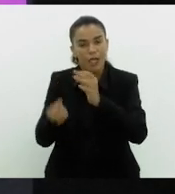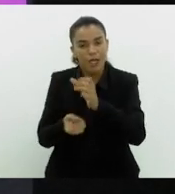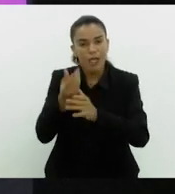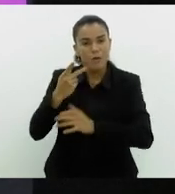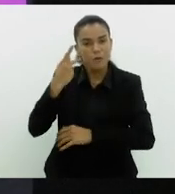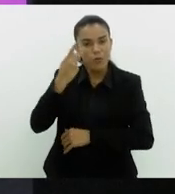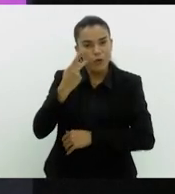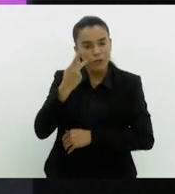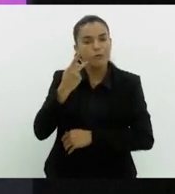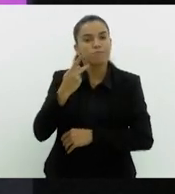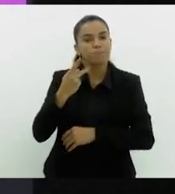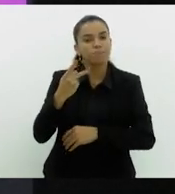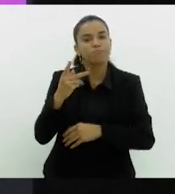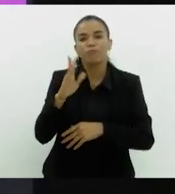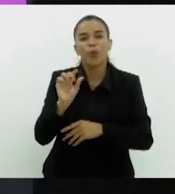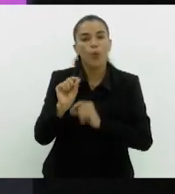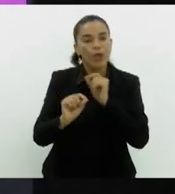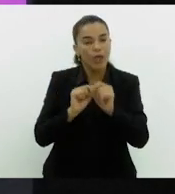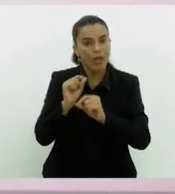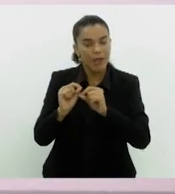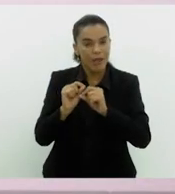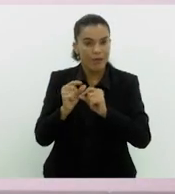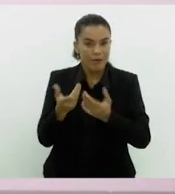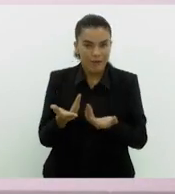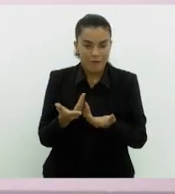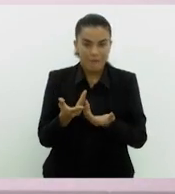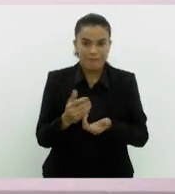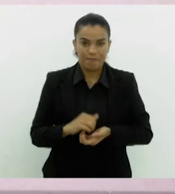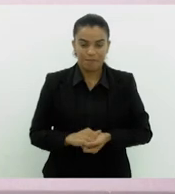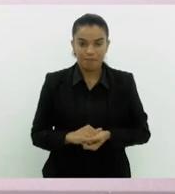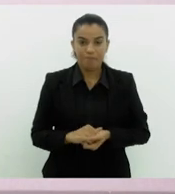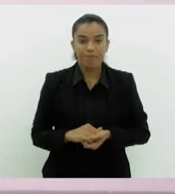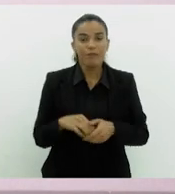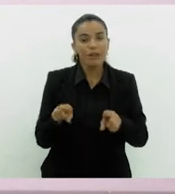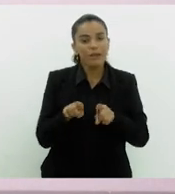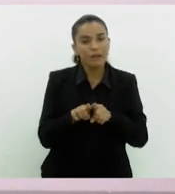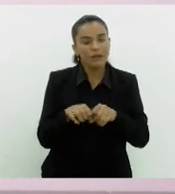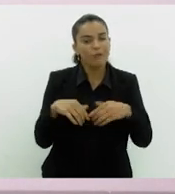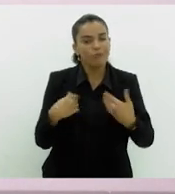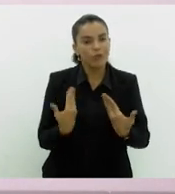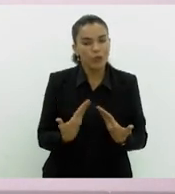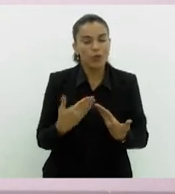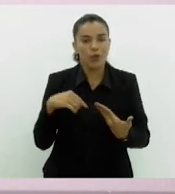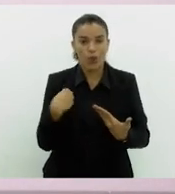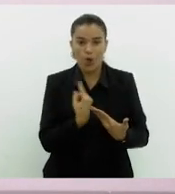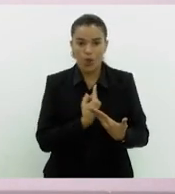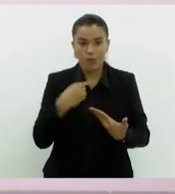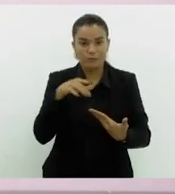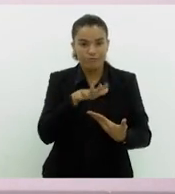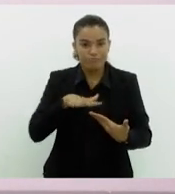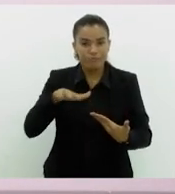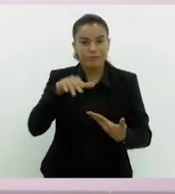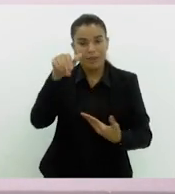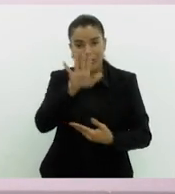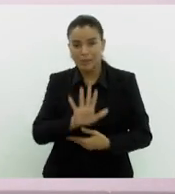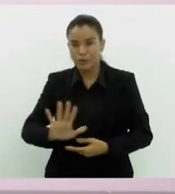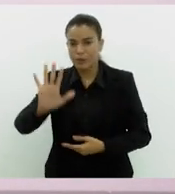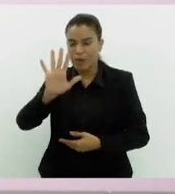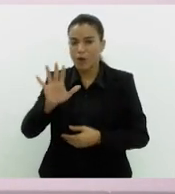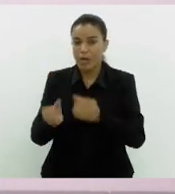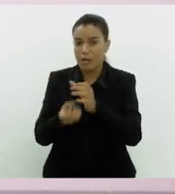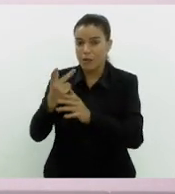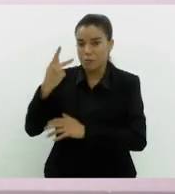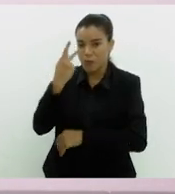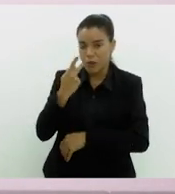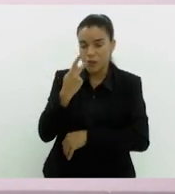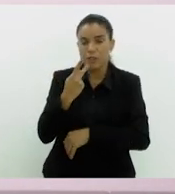públicas de cuidado. Como é que elas vão ser ou não ouvidas dentro dessa discussão, né? Então, a gente está, a nível nacional, elaborando a política nacional